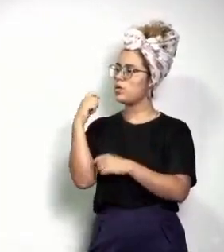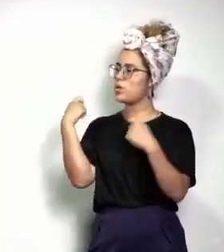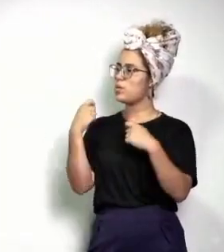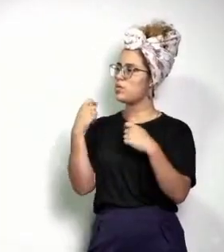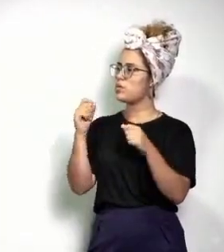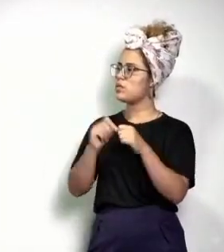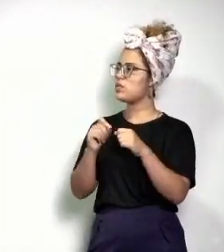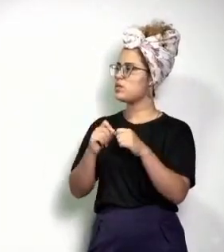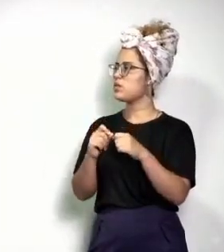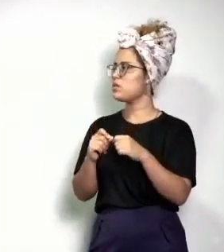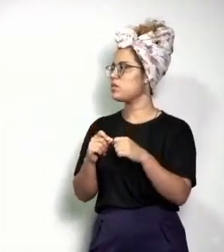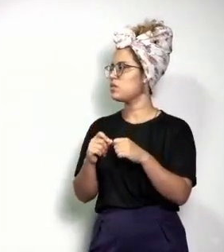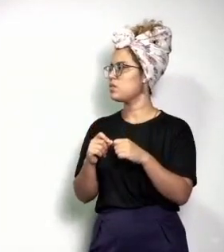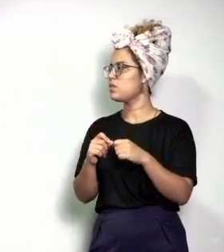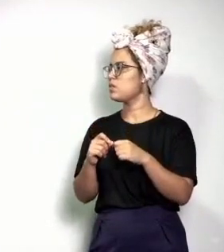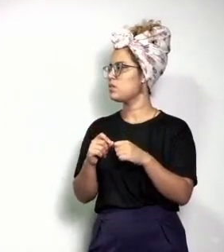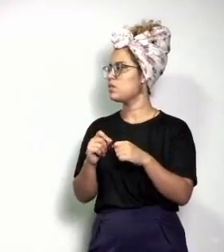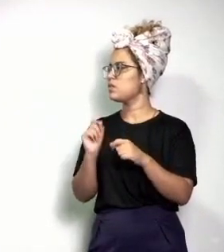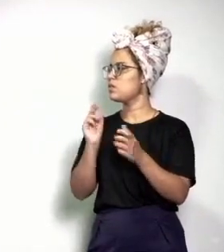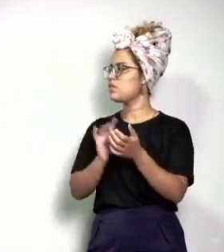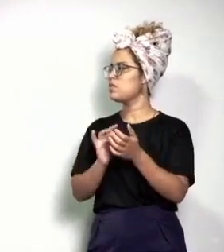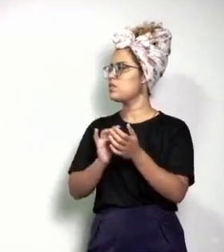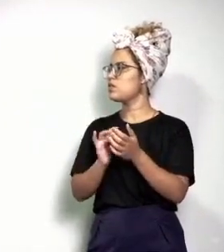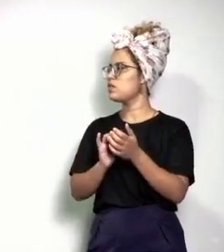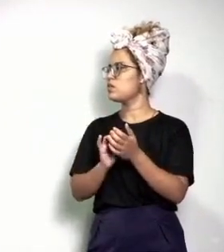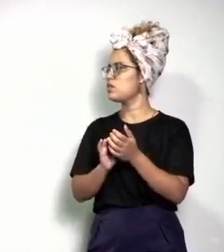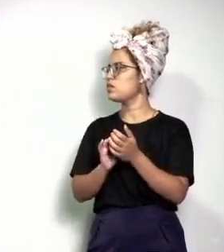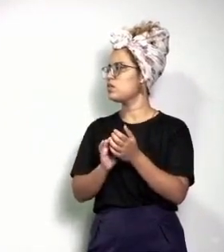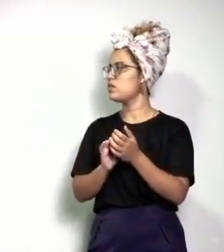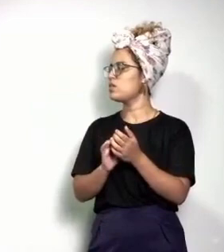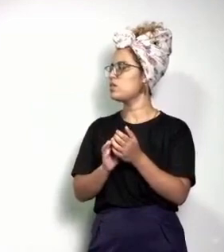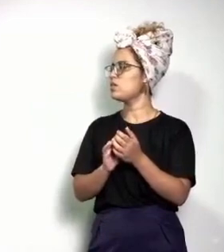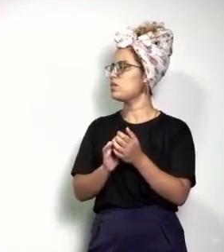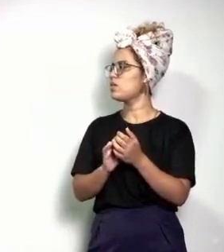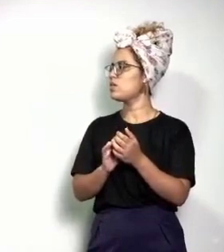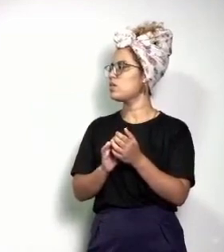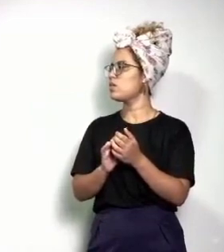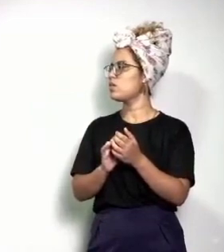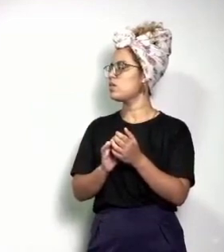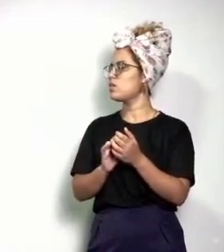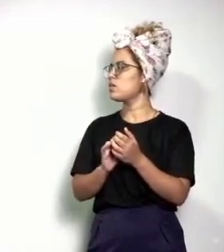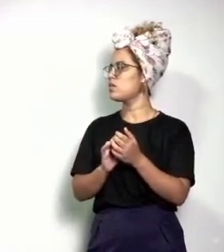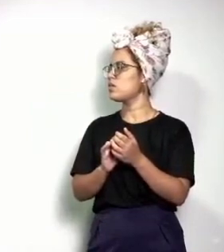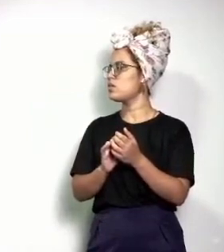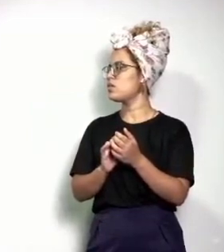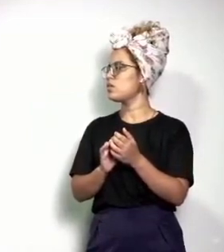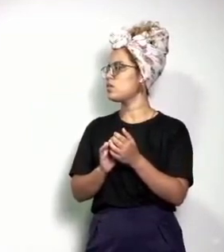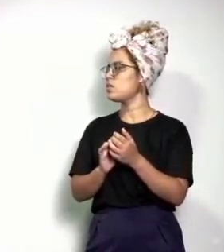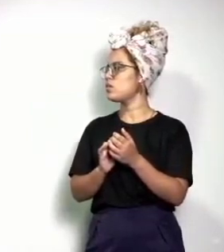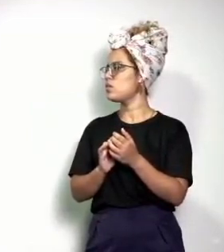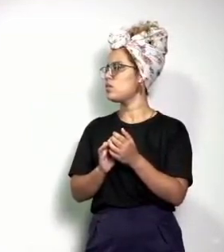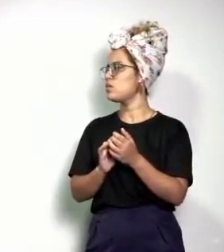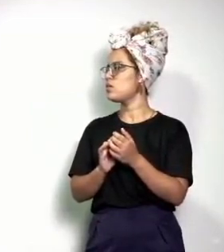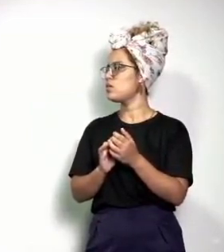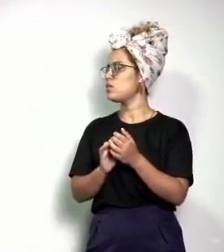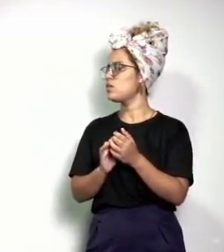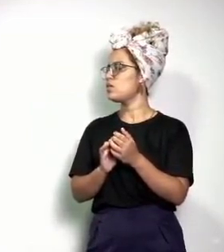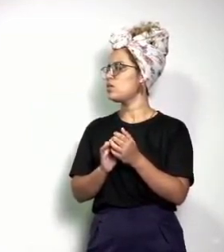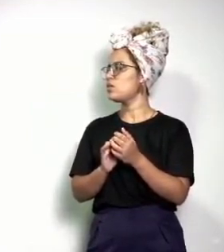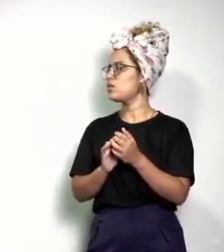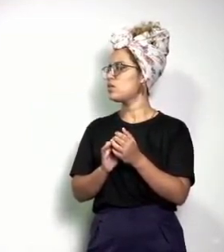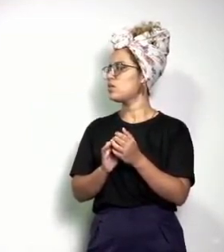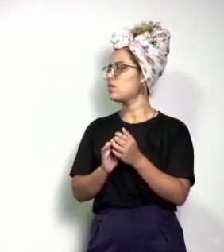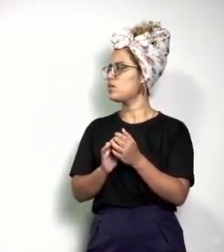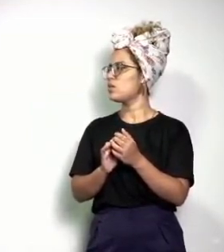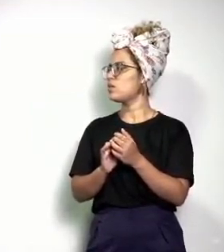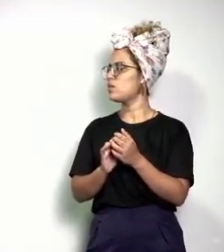precisa girar é, de fato, o corpo dele segurando aqui, entendeu? Só que, do jeito que está aqui, vai atrapalhar, você não vai conseguir rodar. Então, você